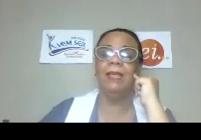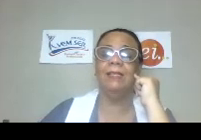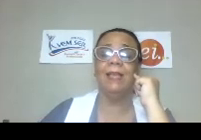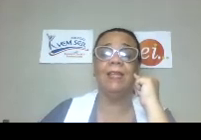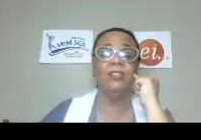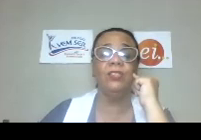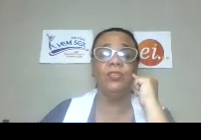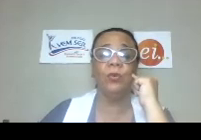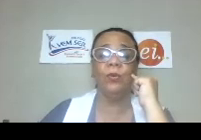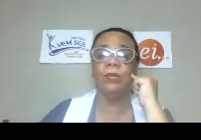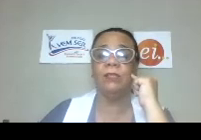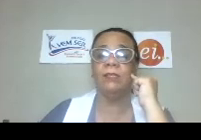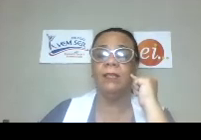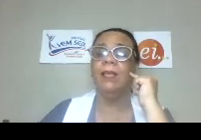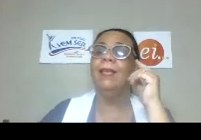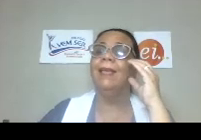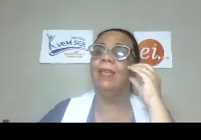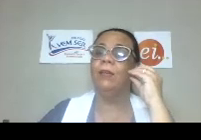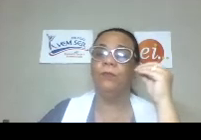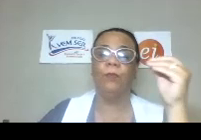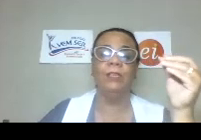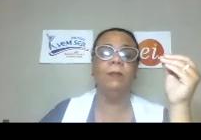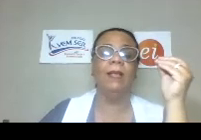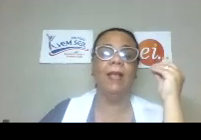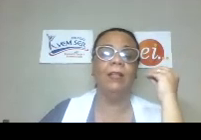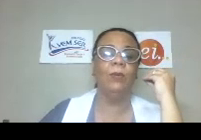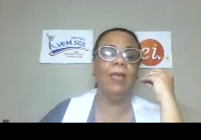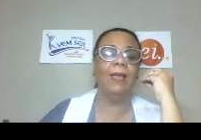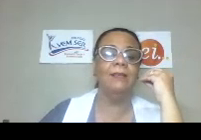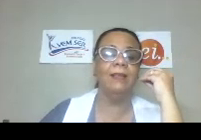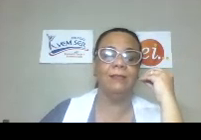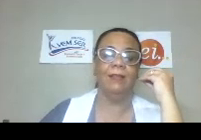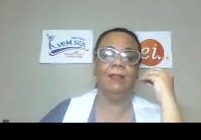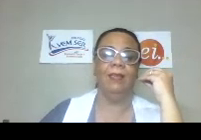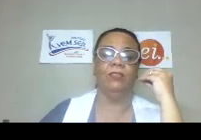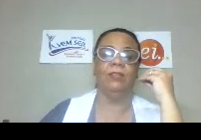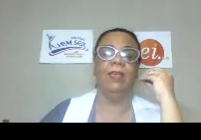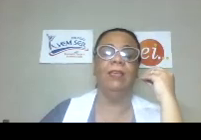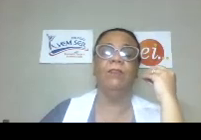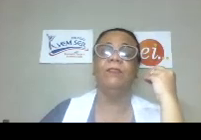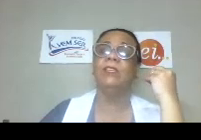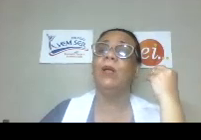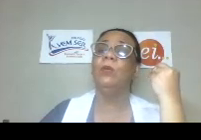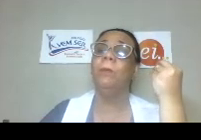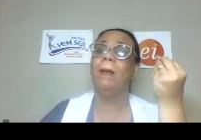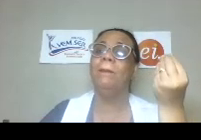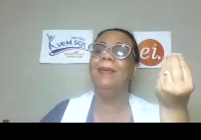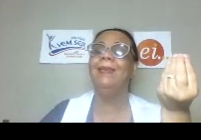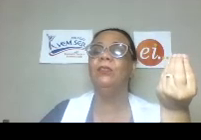Estratégias para realizar adições. Foi explicado essa estratégia, né? Que vai fazer